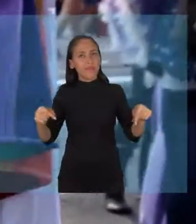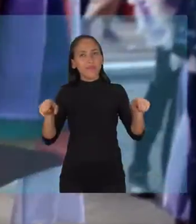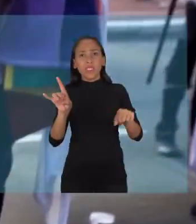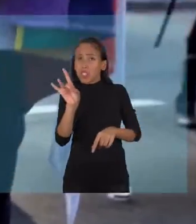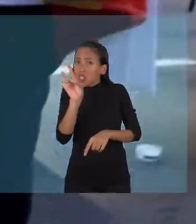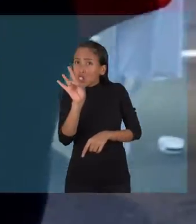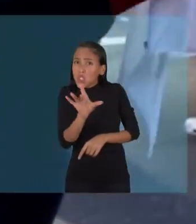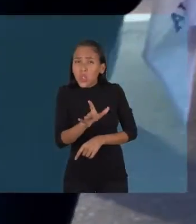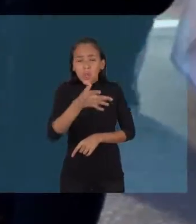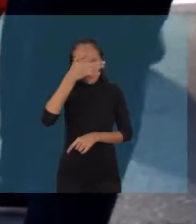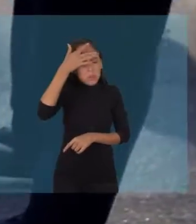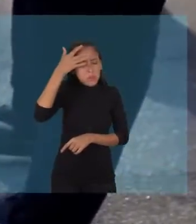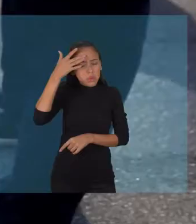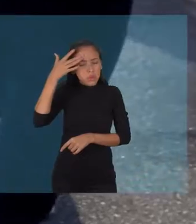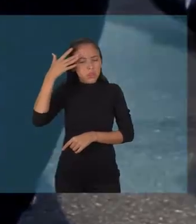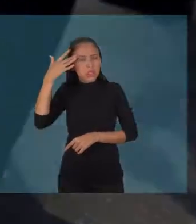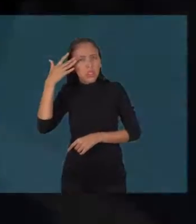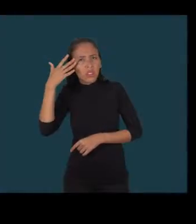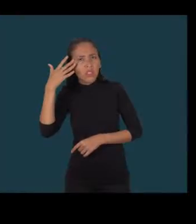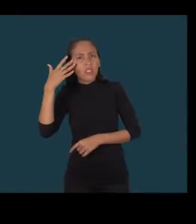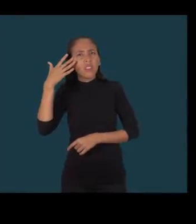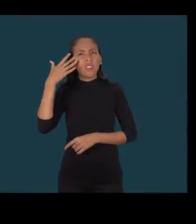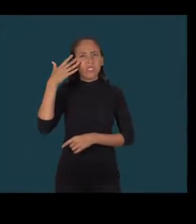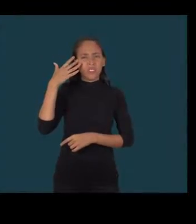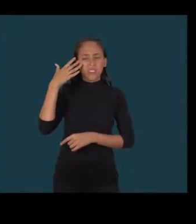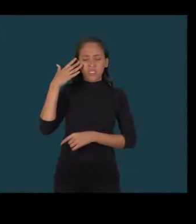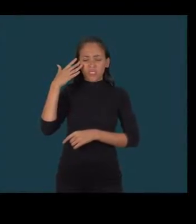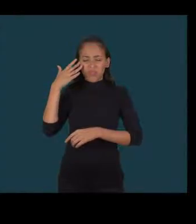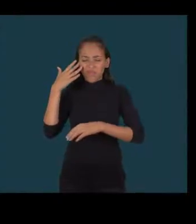Só mesmo